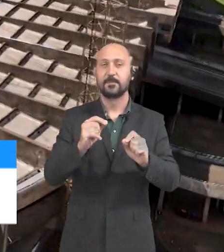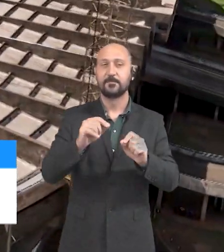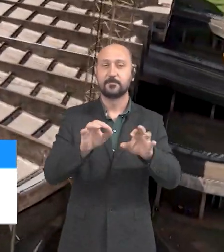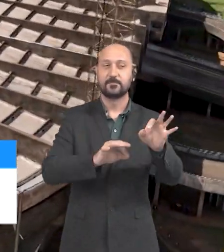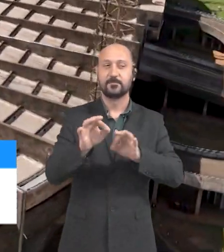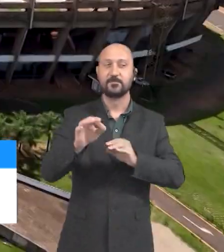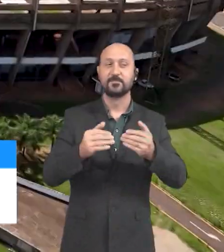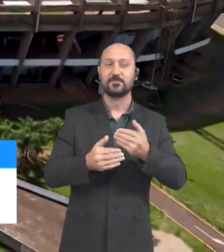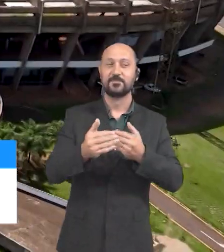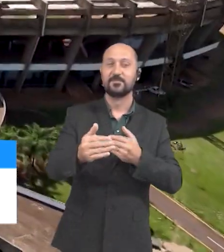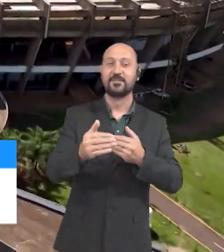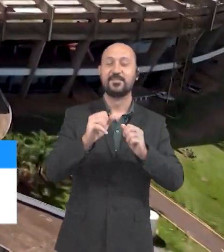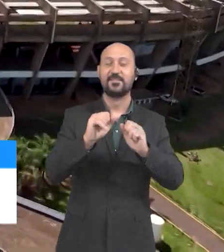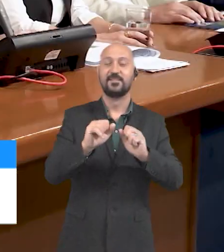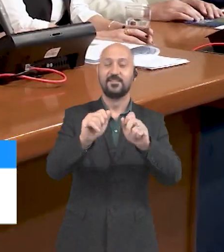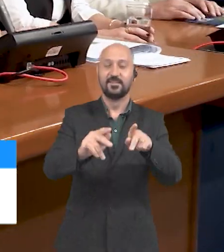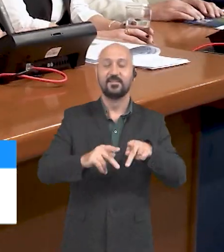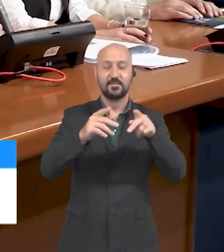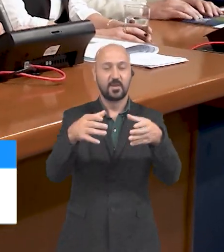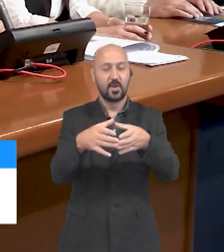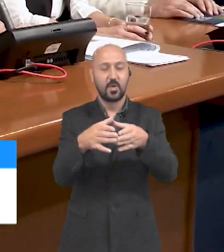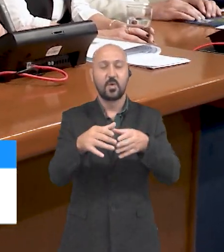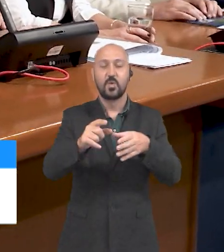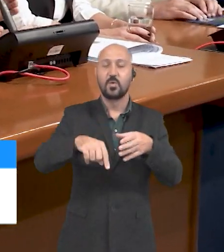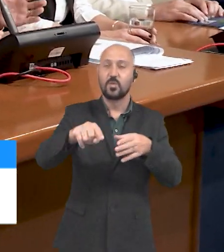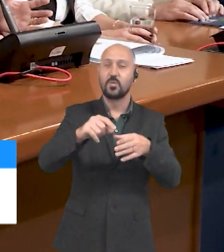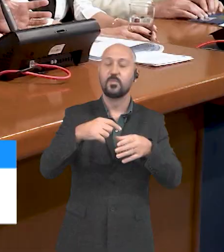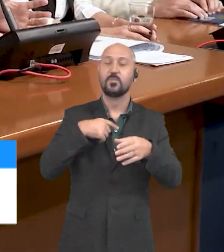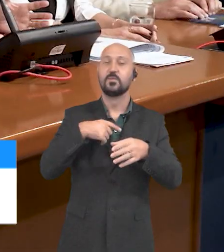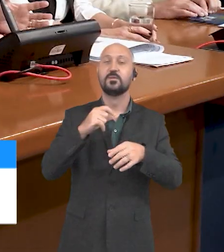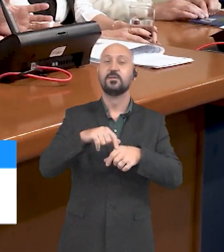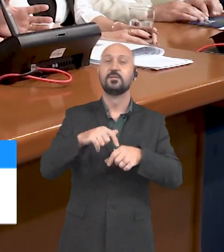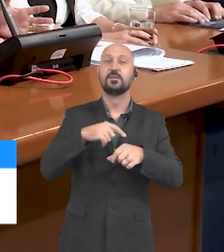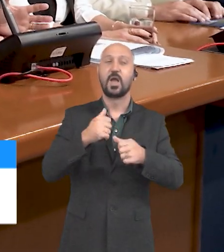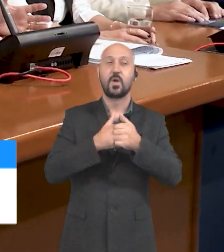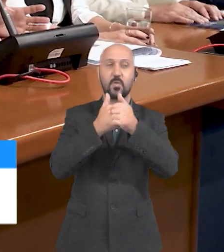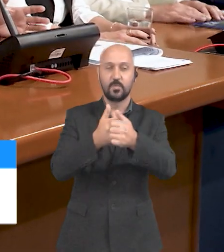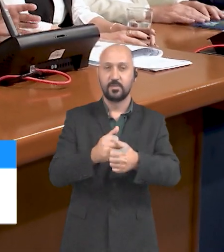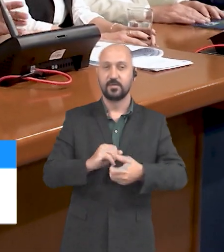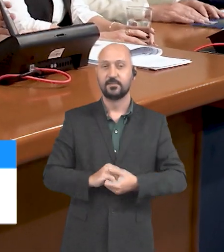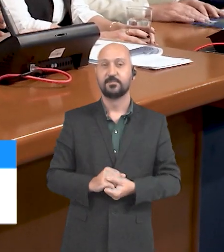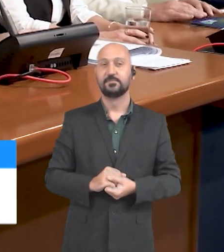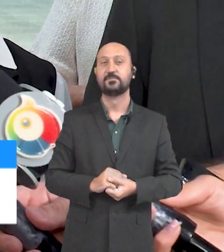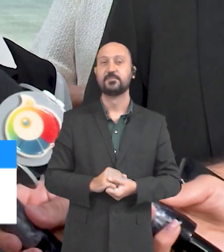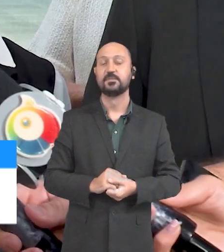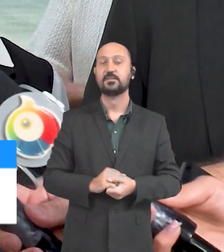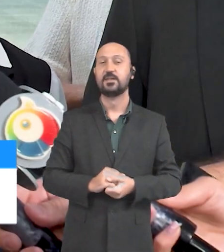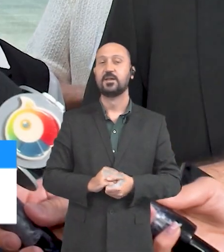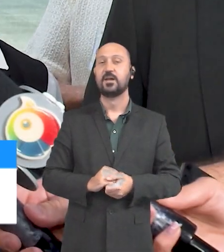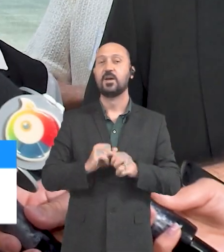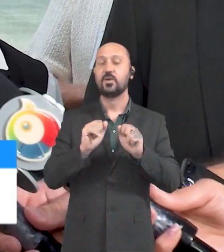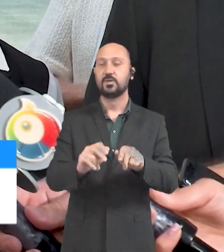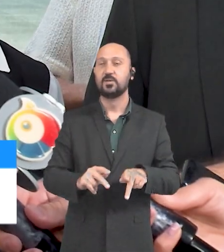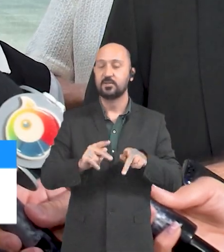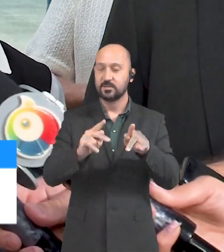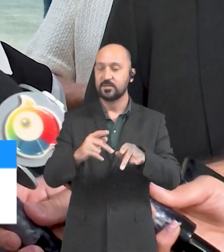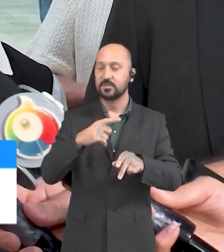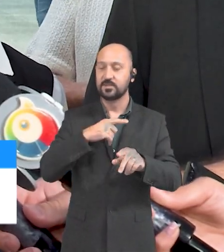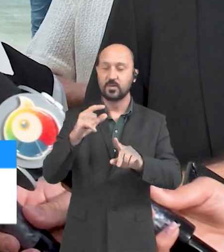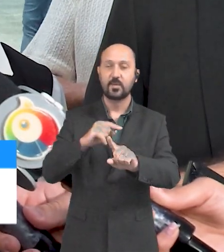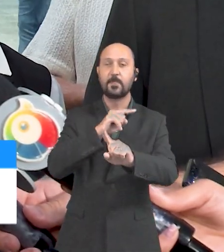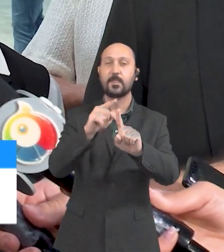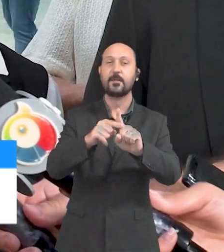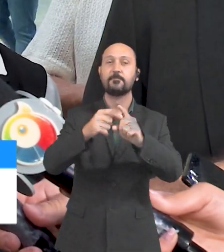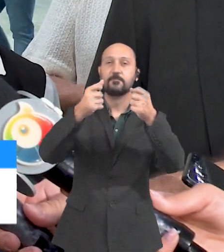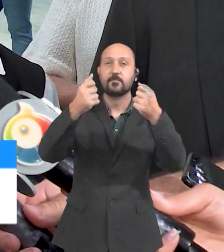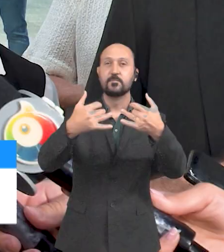foi realizada no plenarinho da Lemes pela comissão temporária que acompanha esse processo. Essa audiência pública tem